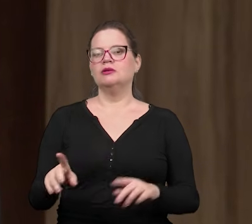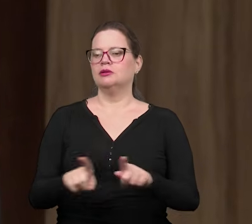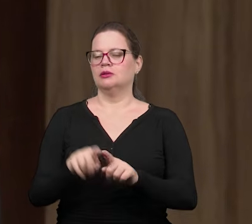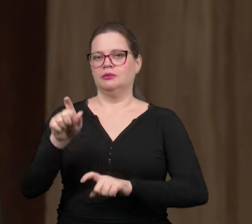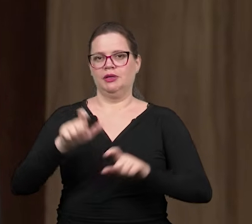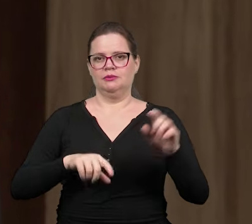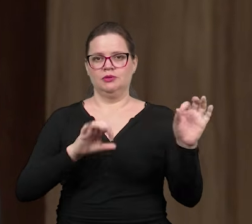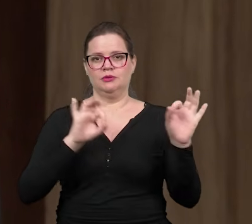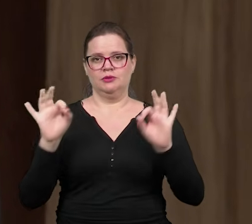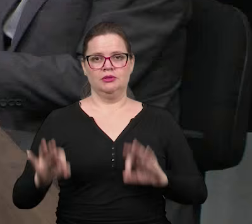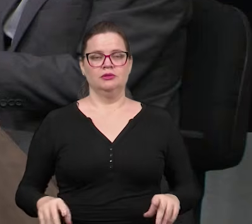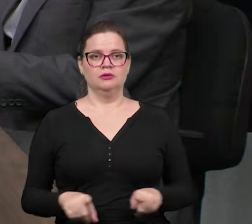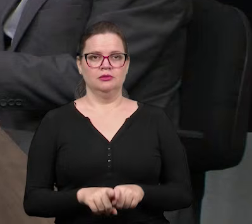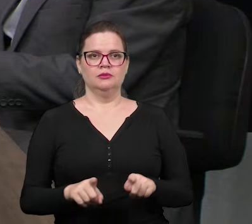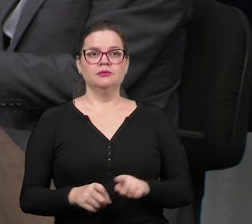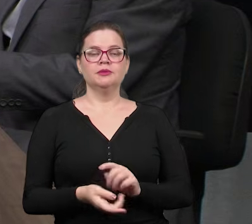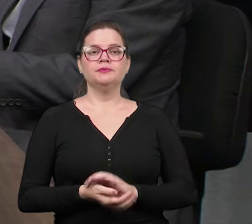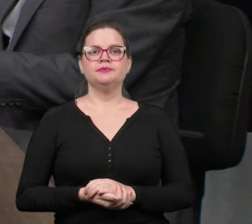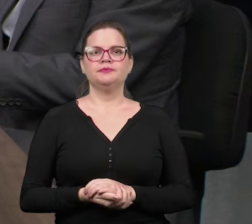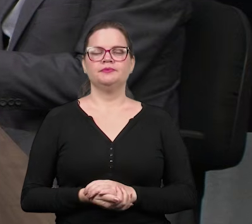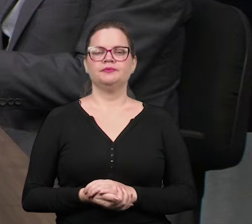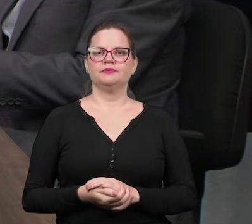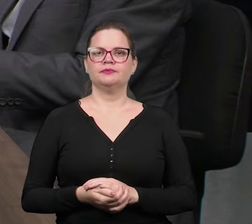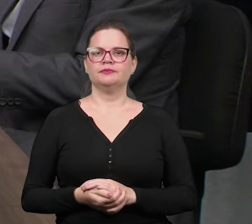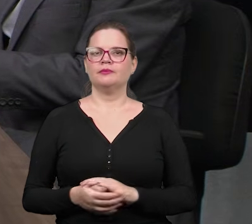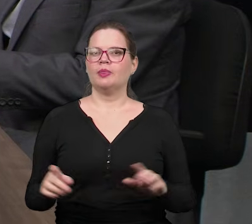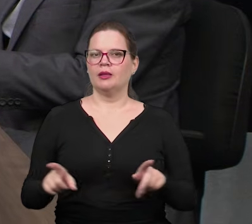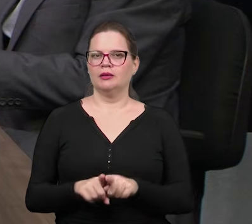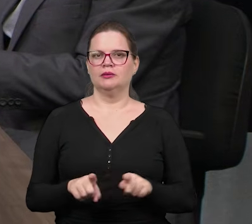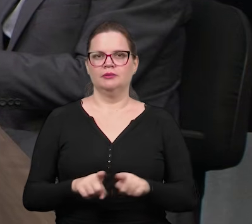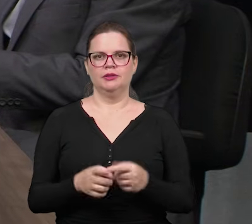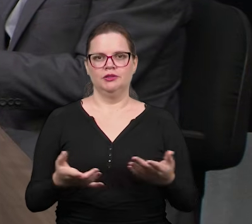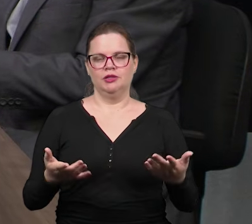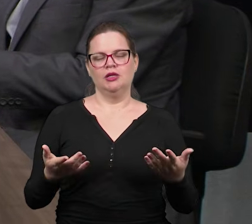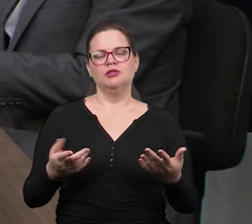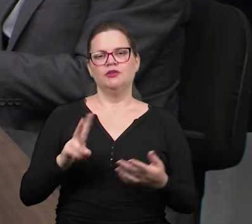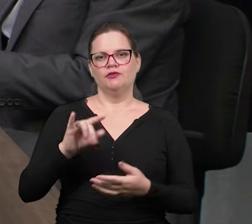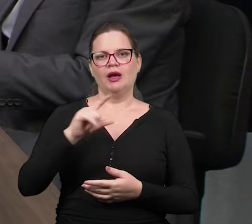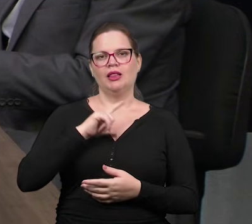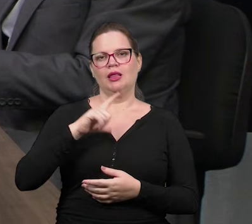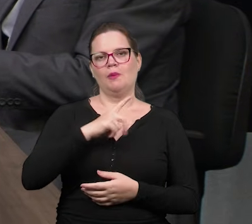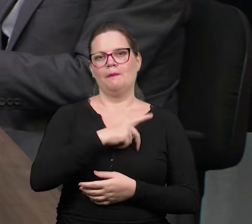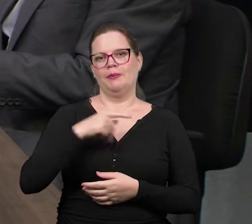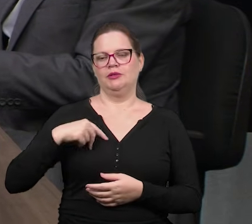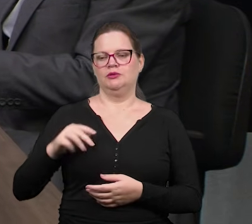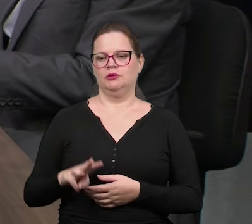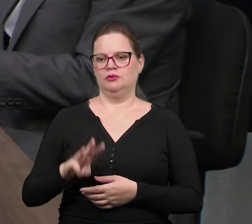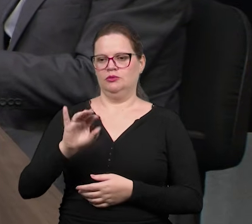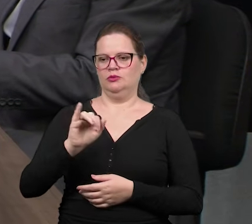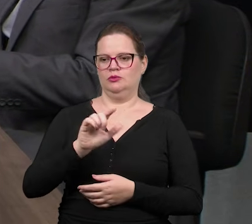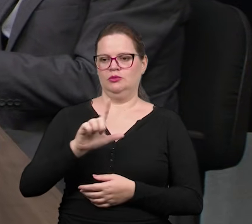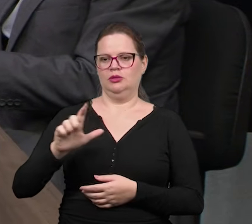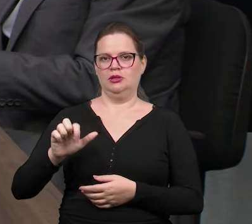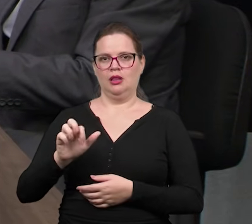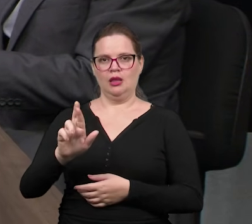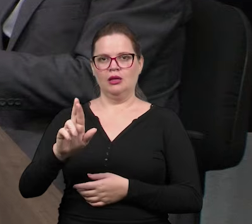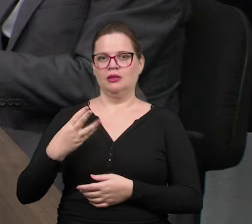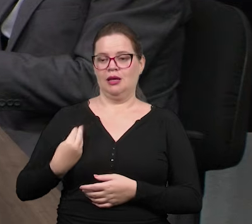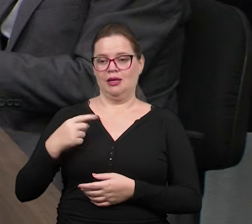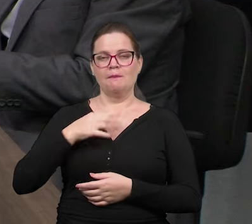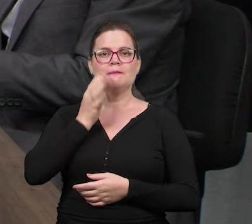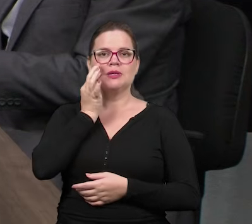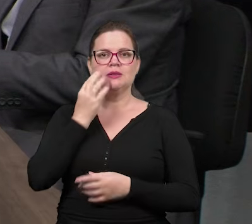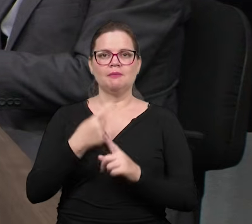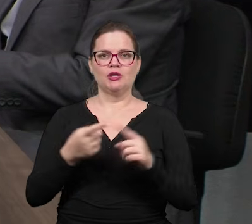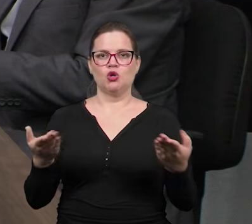nos acompanham. Esse assunto, e também, pastor, nós vamos contar com a ajuda do Willer. Geralmente o irmão Willer está aqui conosco, fazendo as apresentações.